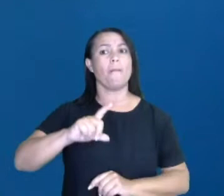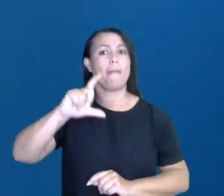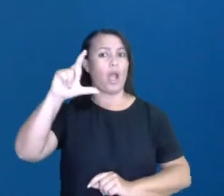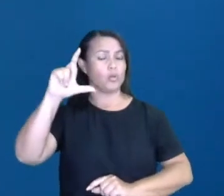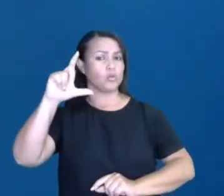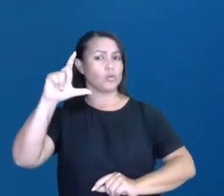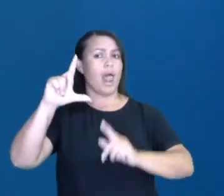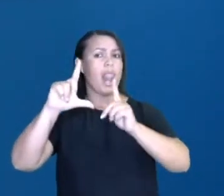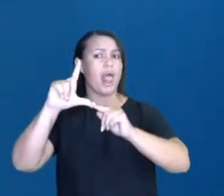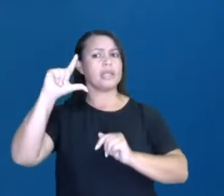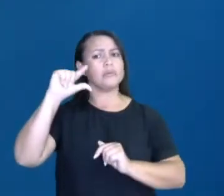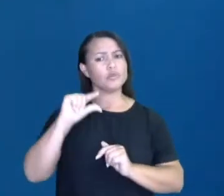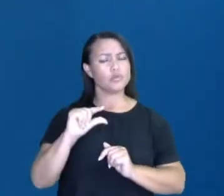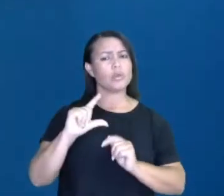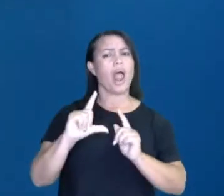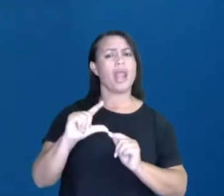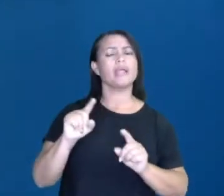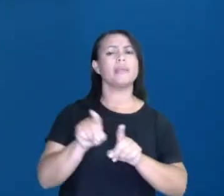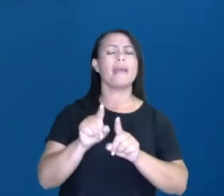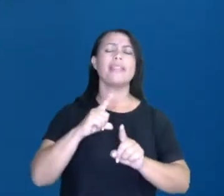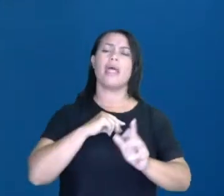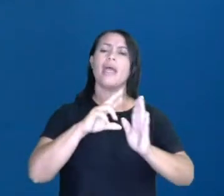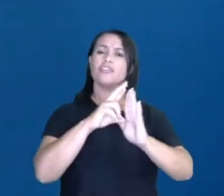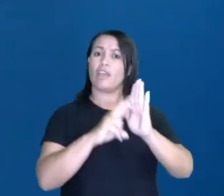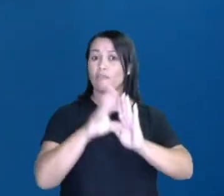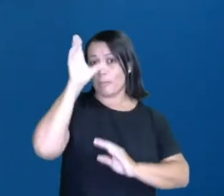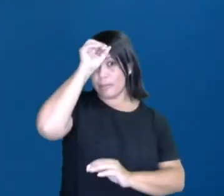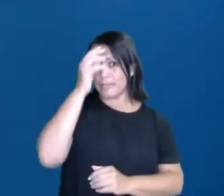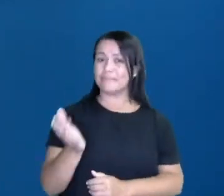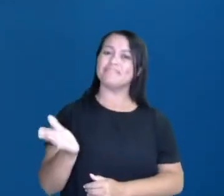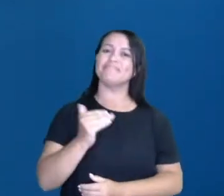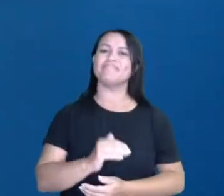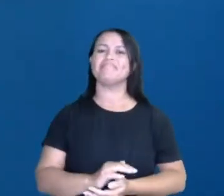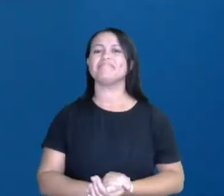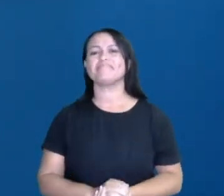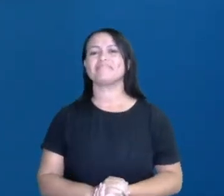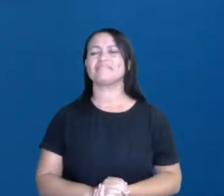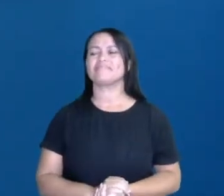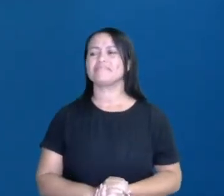maiúsculas e minúsculas, mas também tem suas regras. Vamos aprender?